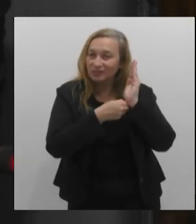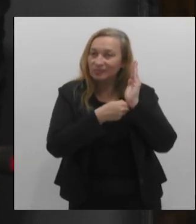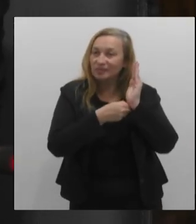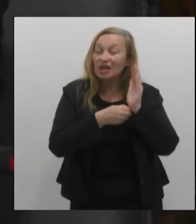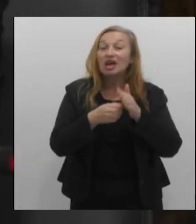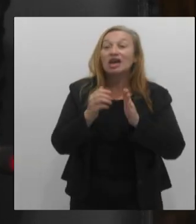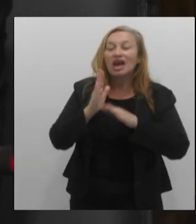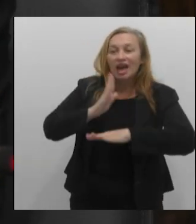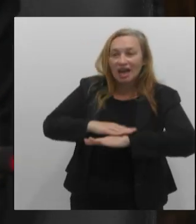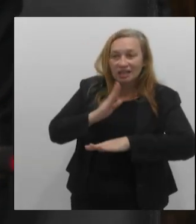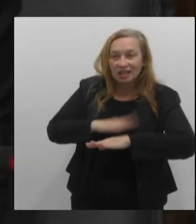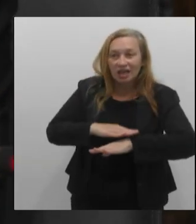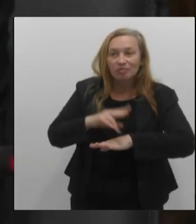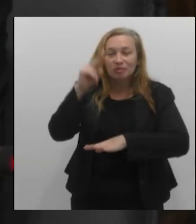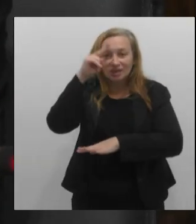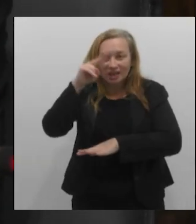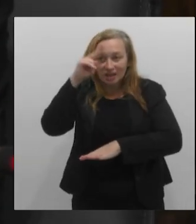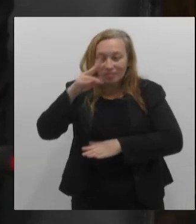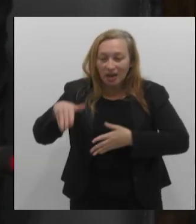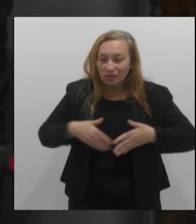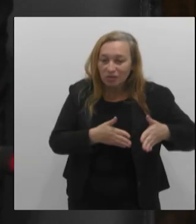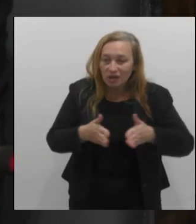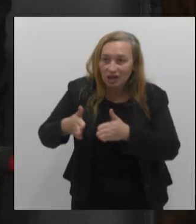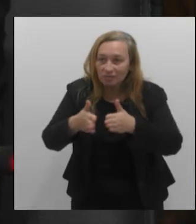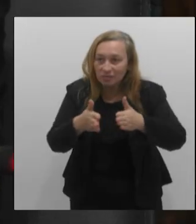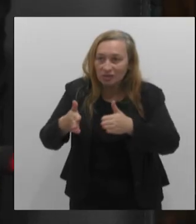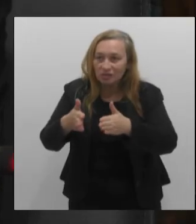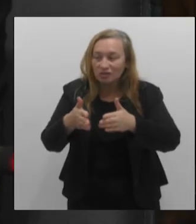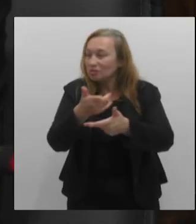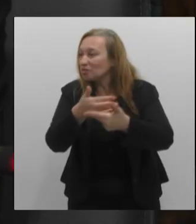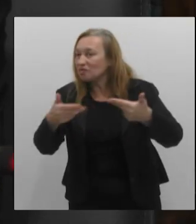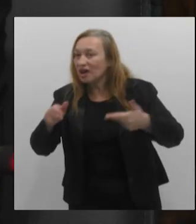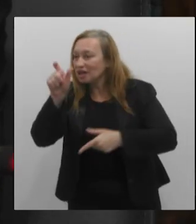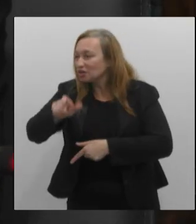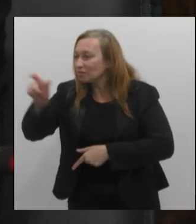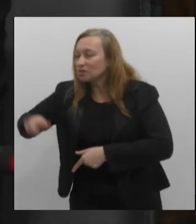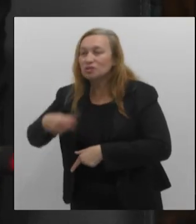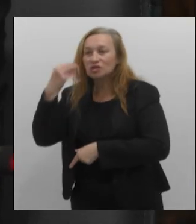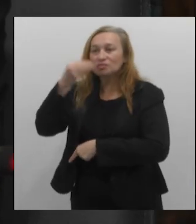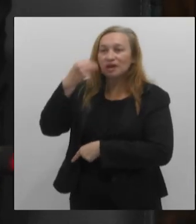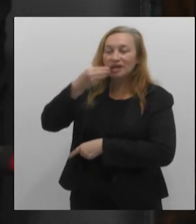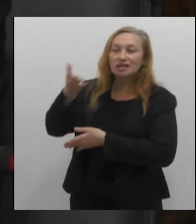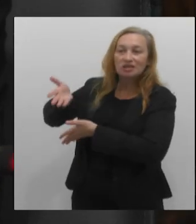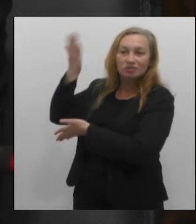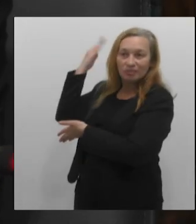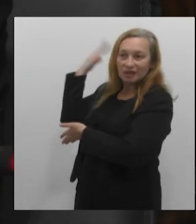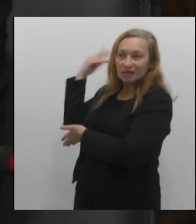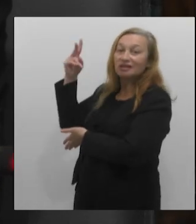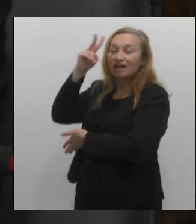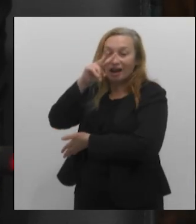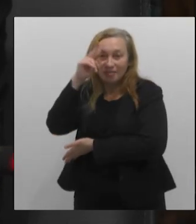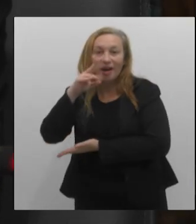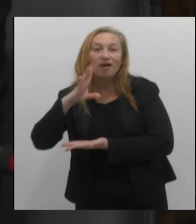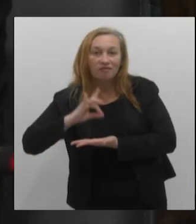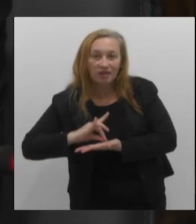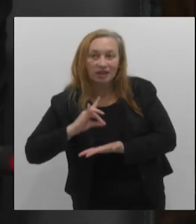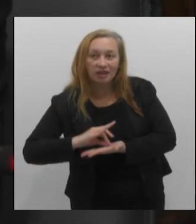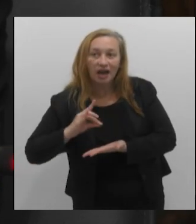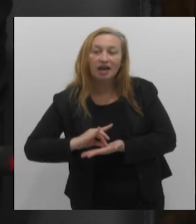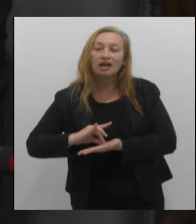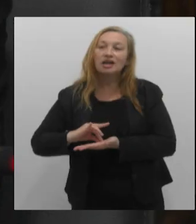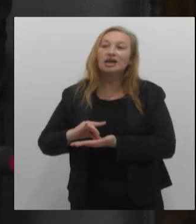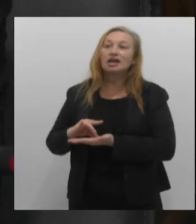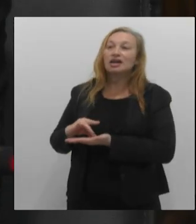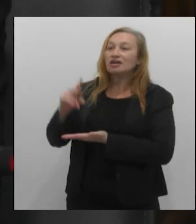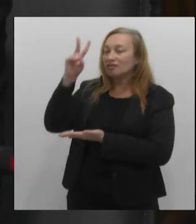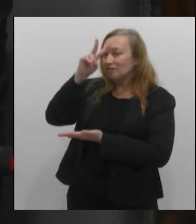É tempo de recordar o caminho percorrido por tantas pessoas. Recordar, isso mesmo, re